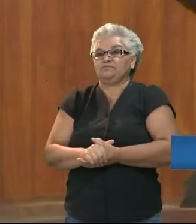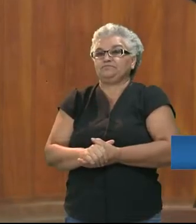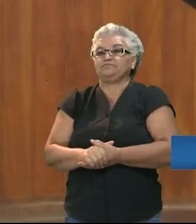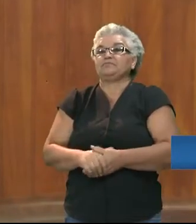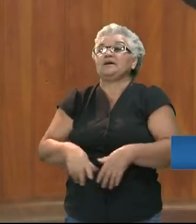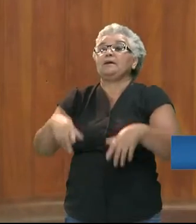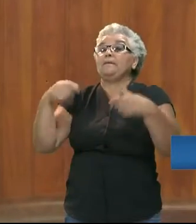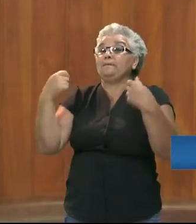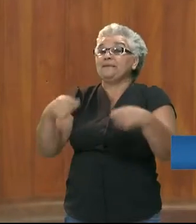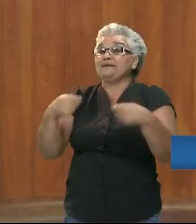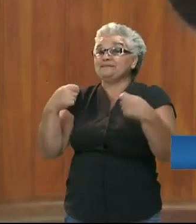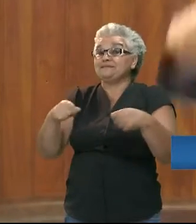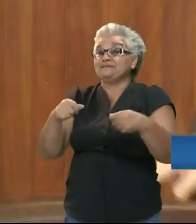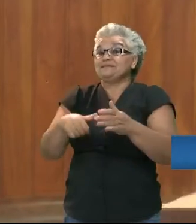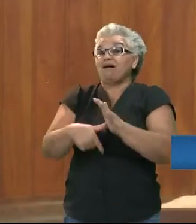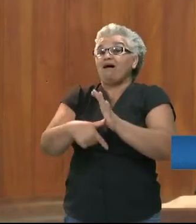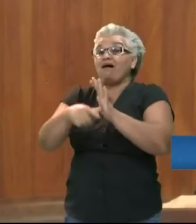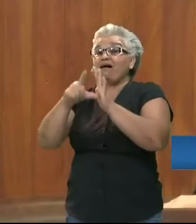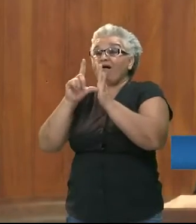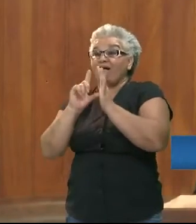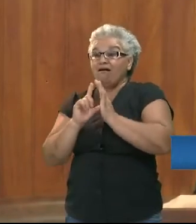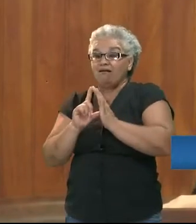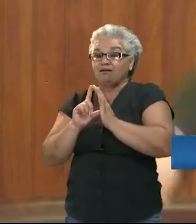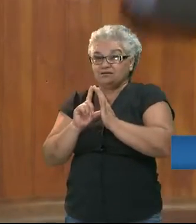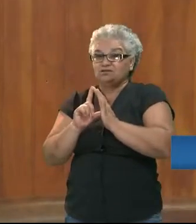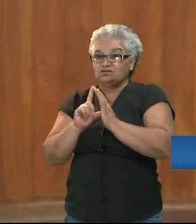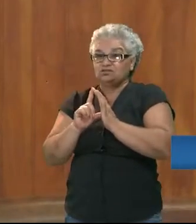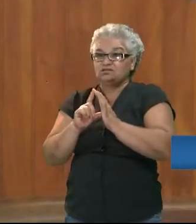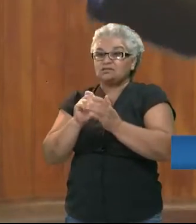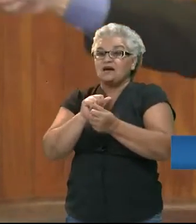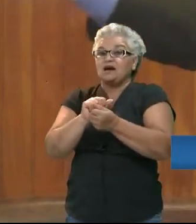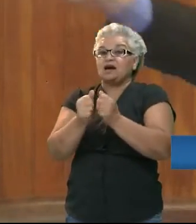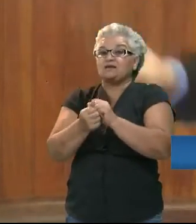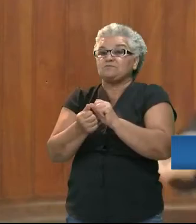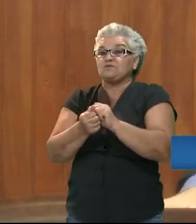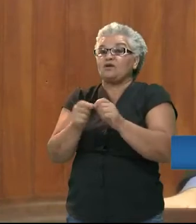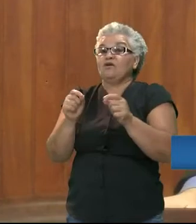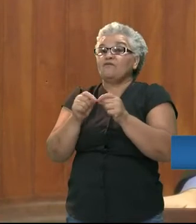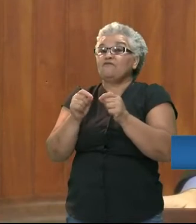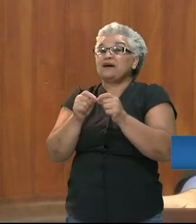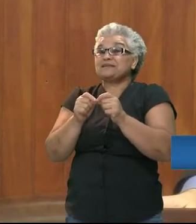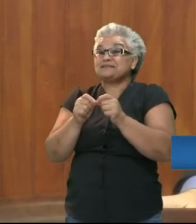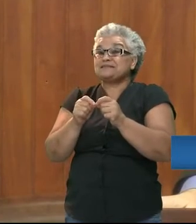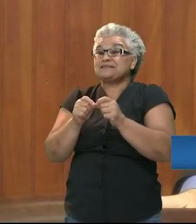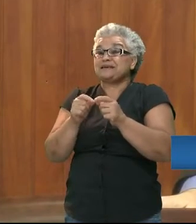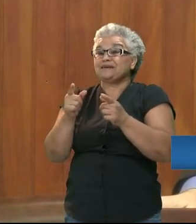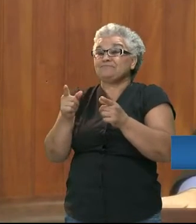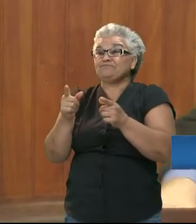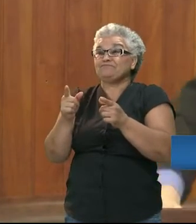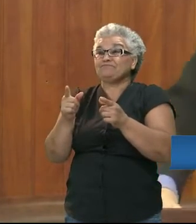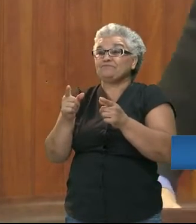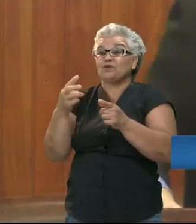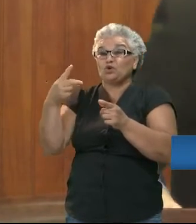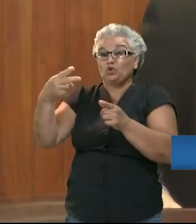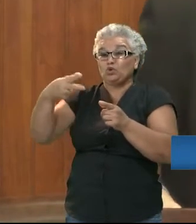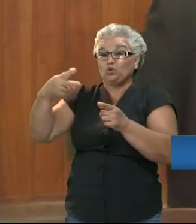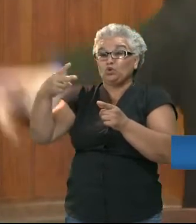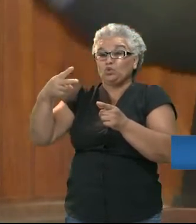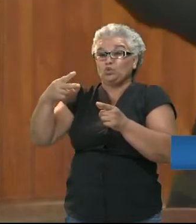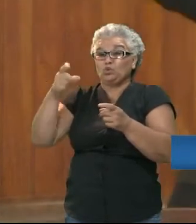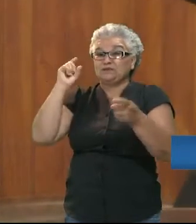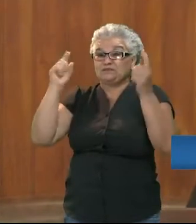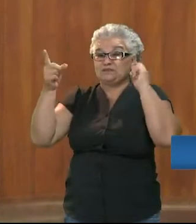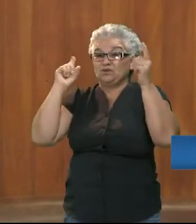a administração faça 2 audiências públicas com 30 dias de distância entre a primeira e a segunda. E